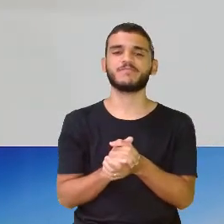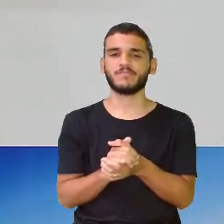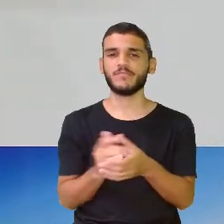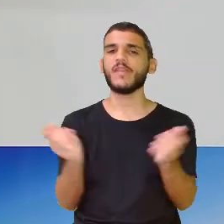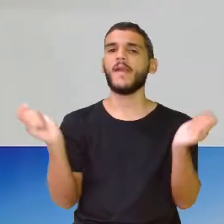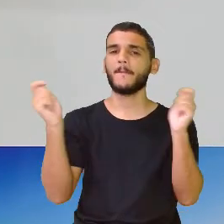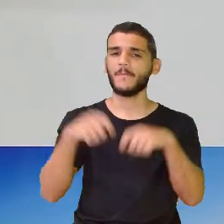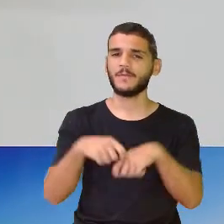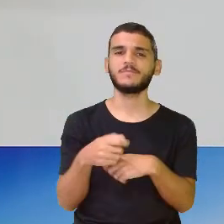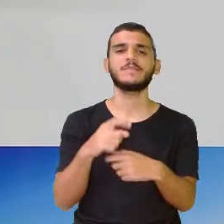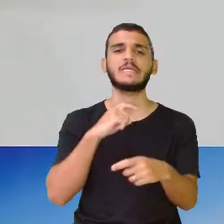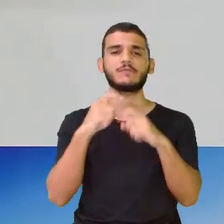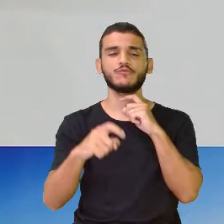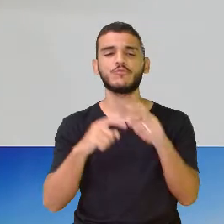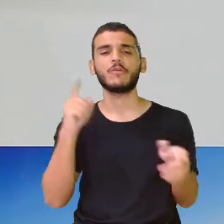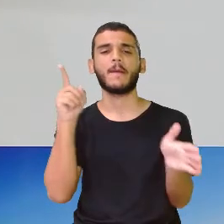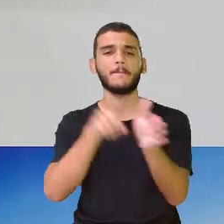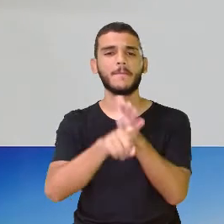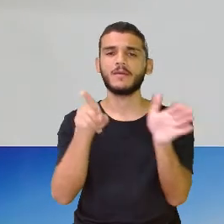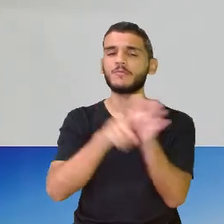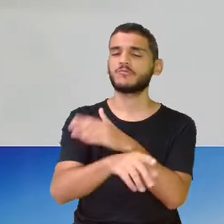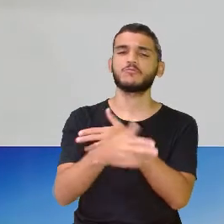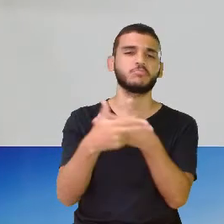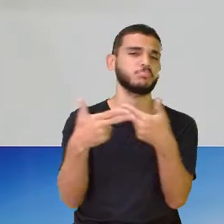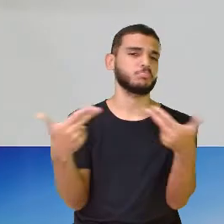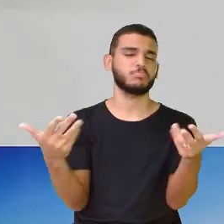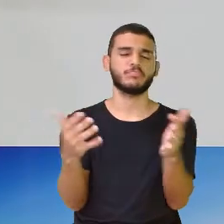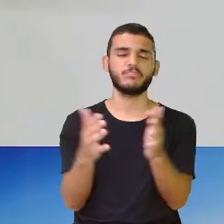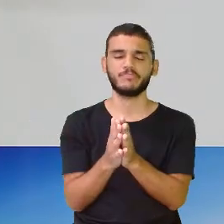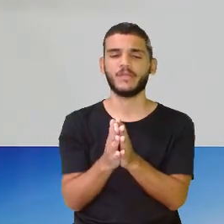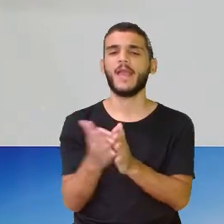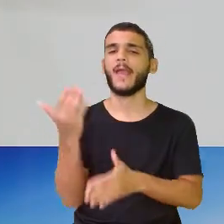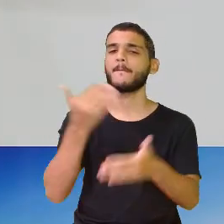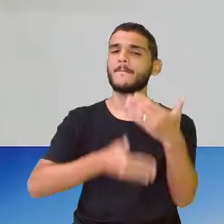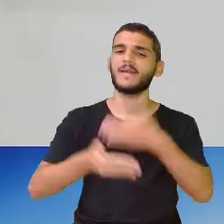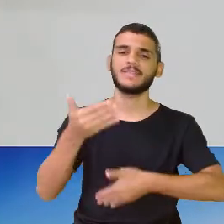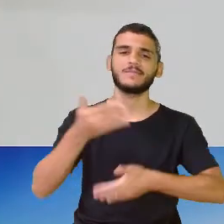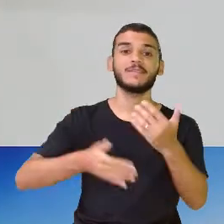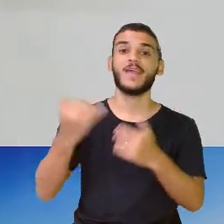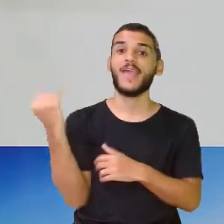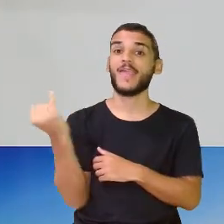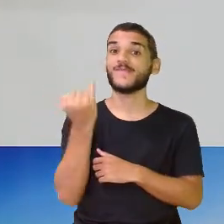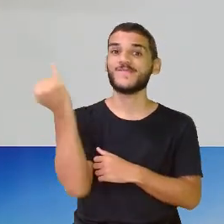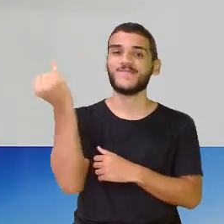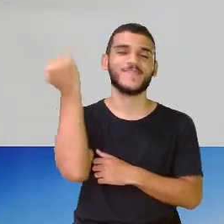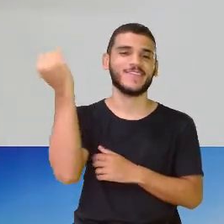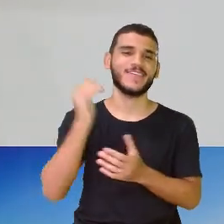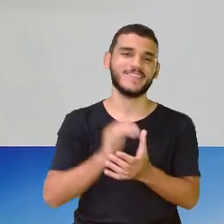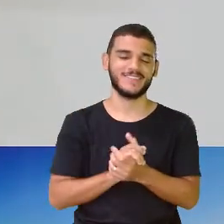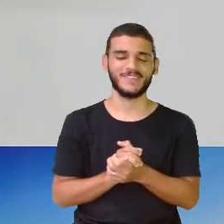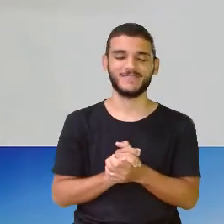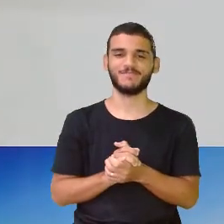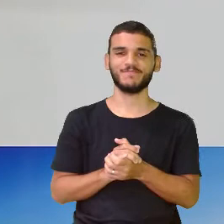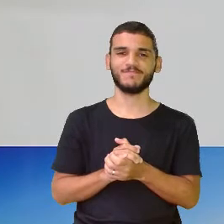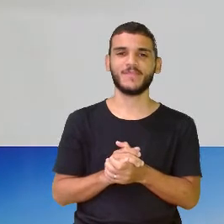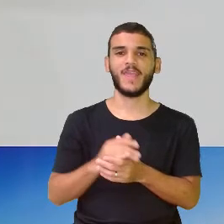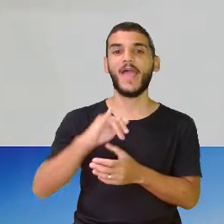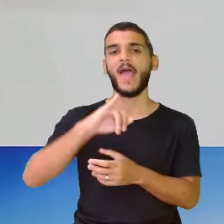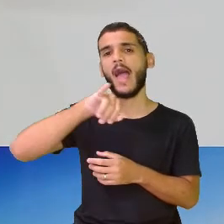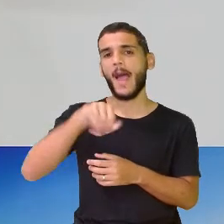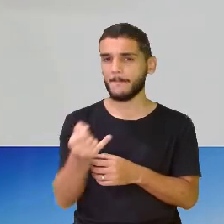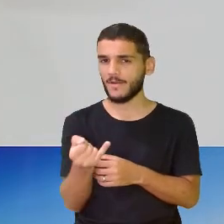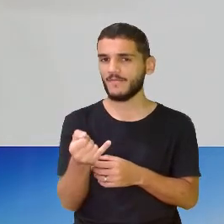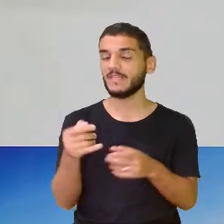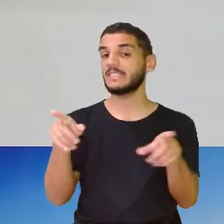aí colocar suas dúvidas, fazer suas colocações, e a participação de vocês é sempre muito bem-vinda. Ou aproveita, se